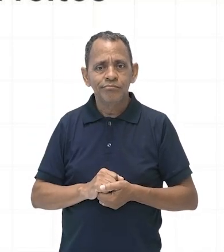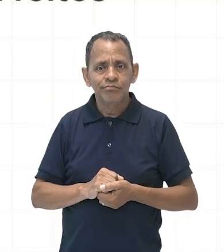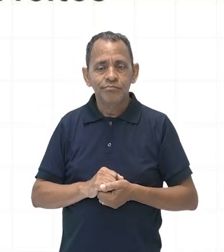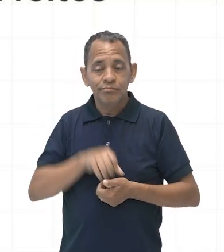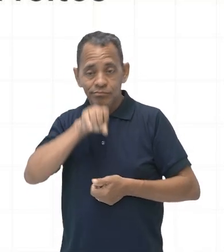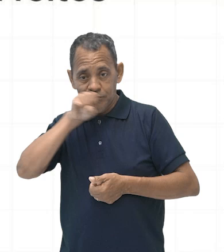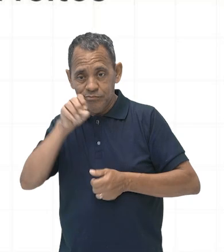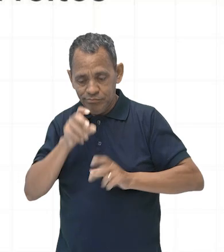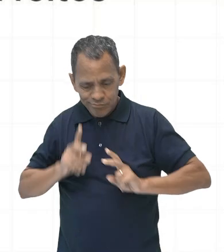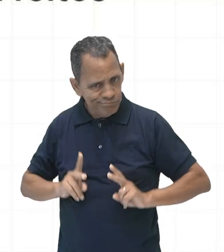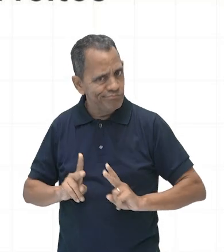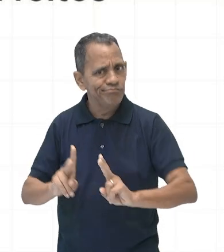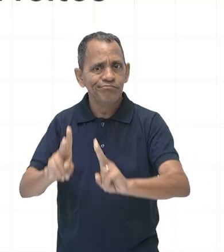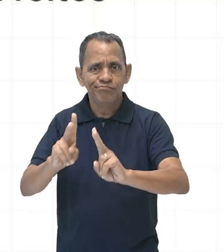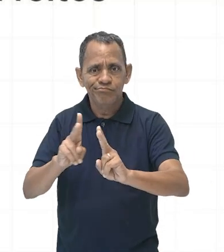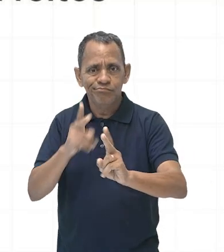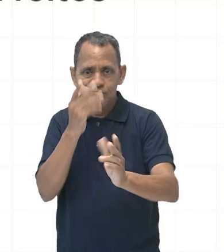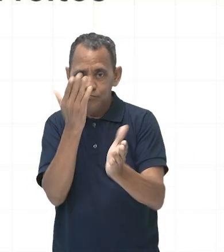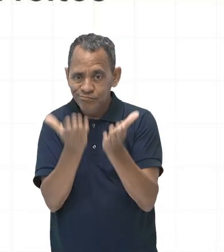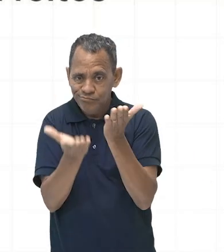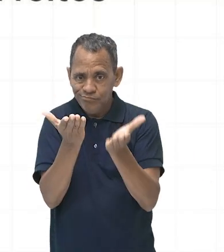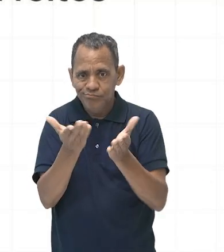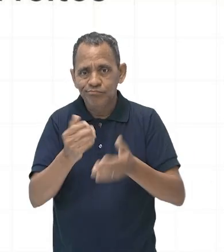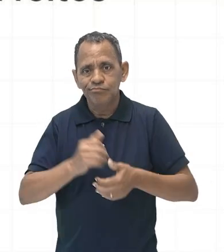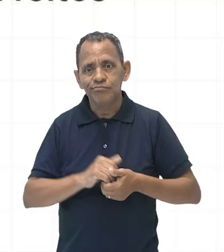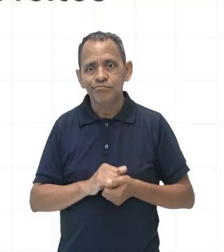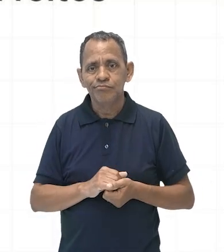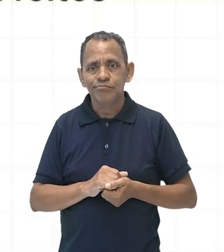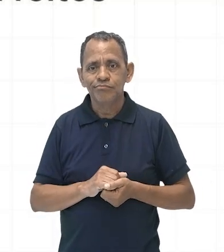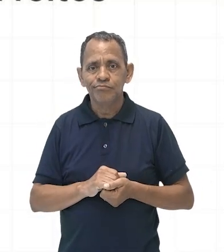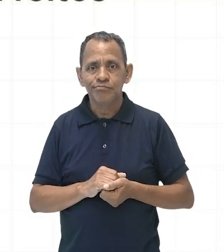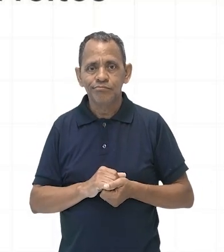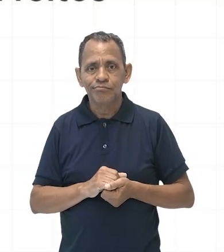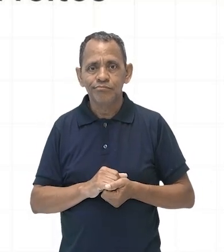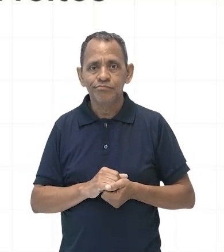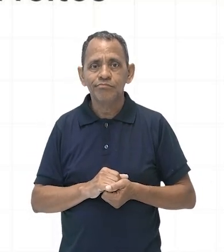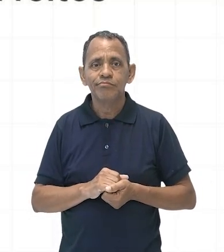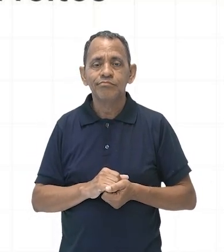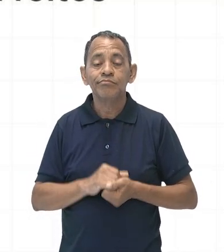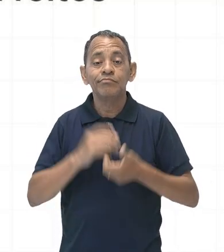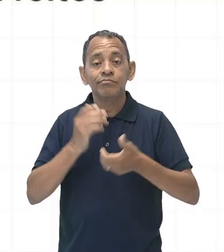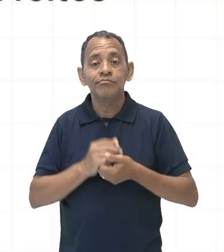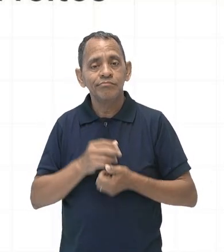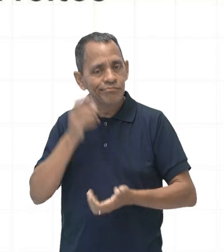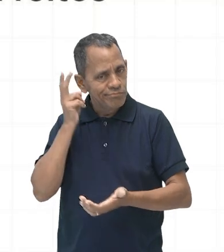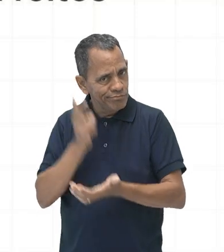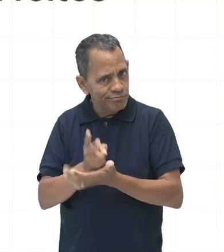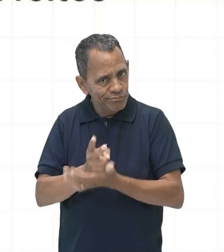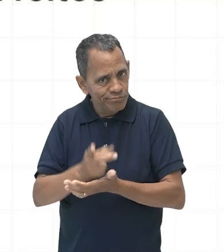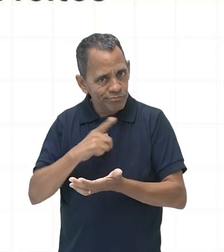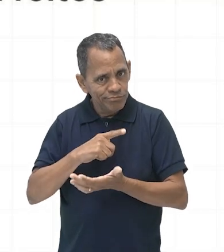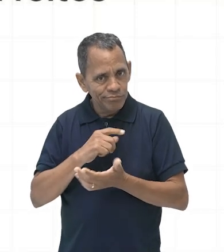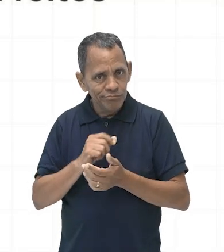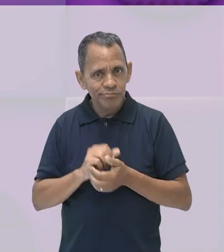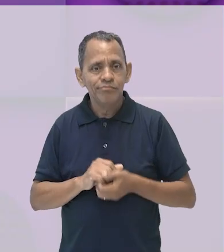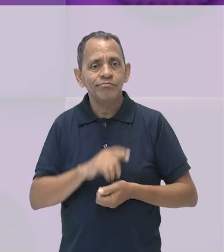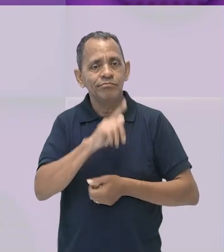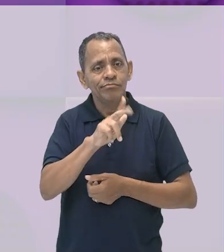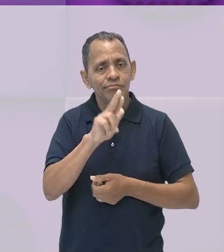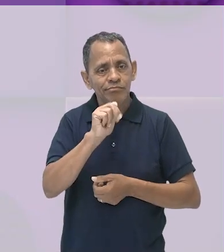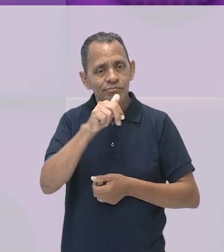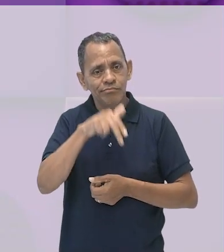as proporções. Tudo bem? Então, toda vez que eu tenho grandezas, eu tenho que